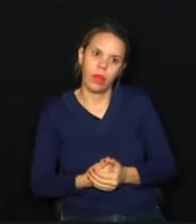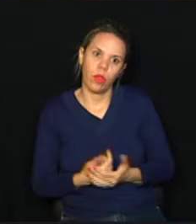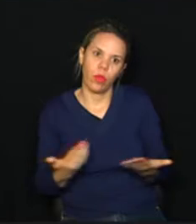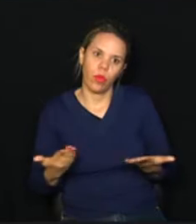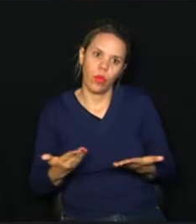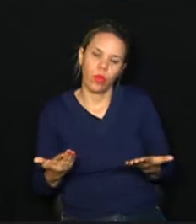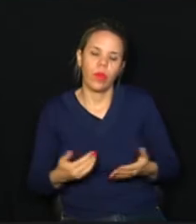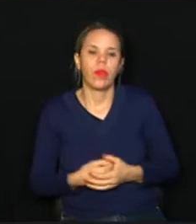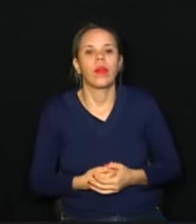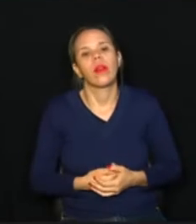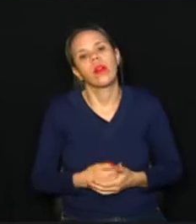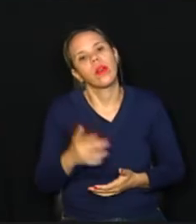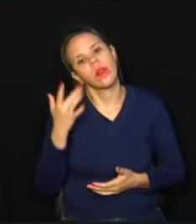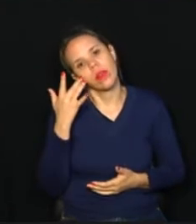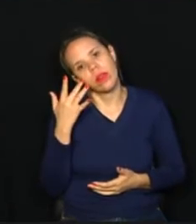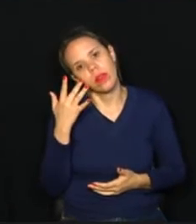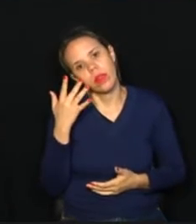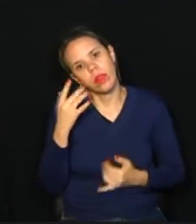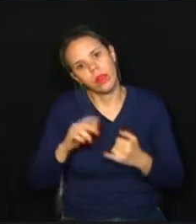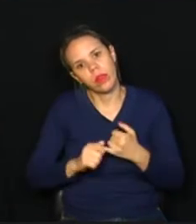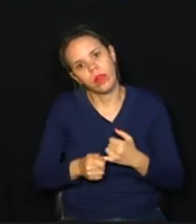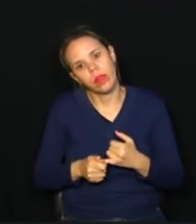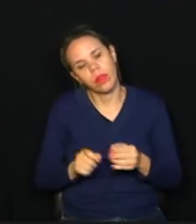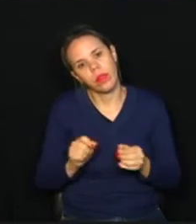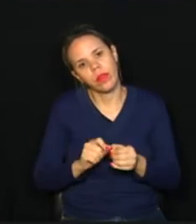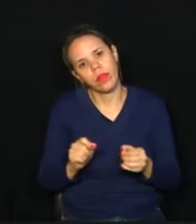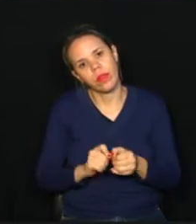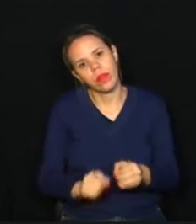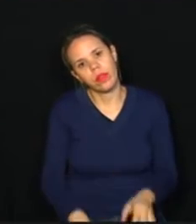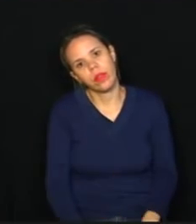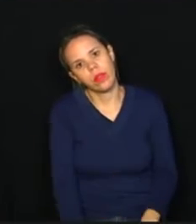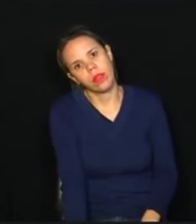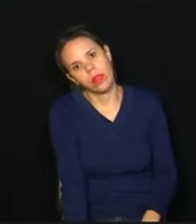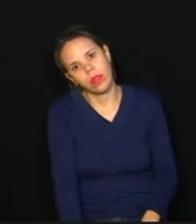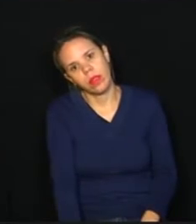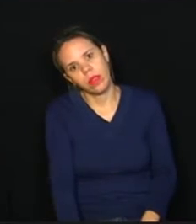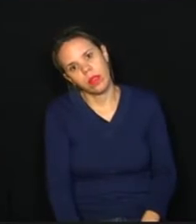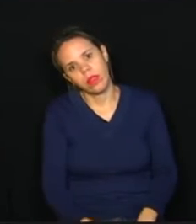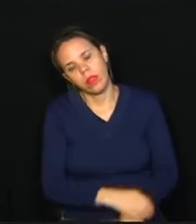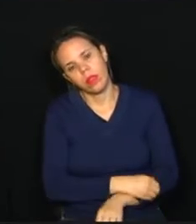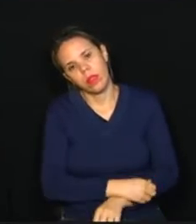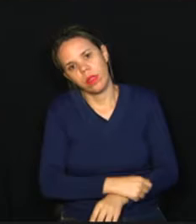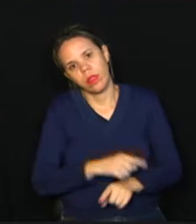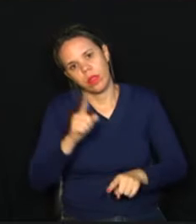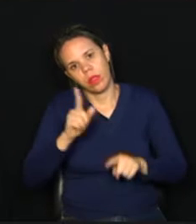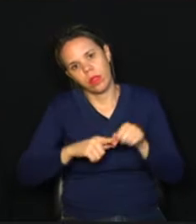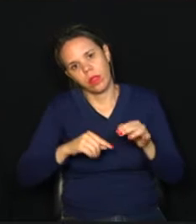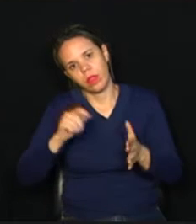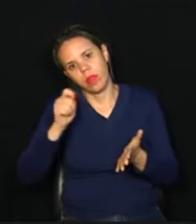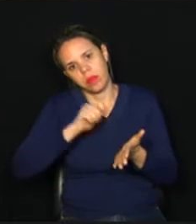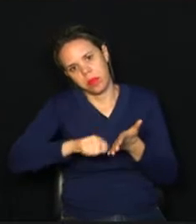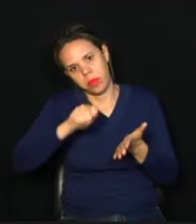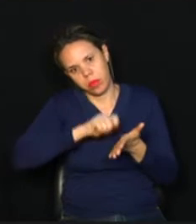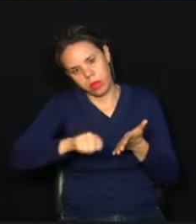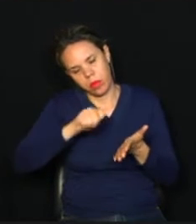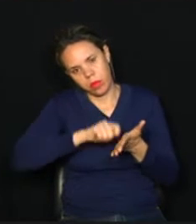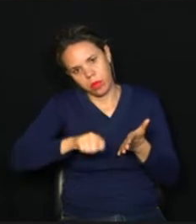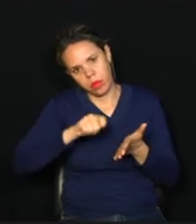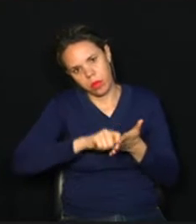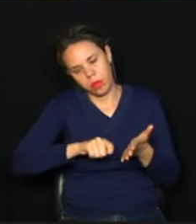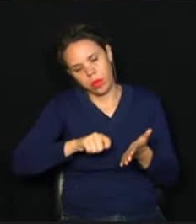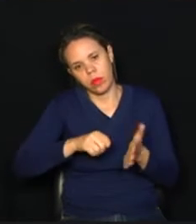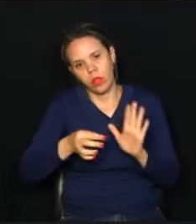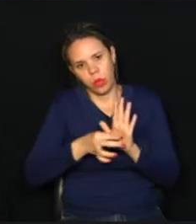hoje. Eu acho, Feijão, que a gente deveria fazer o seguinte: produzir um material desse